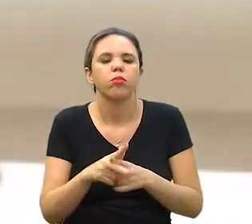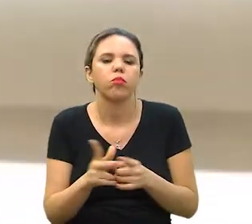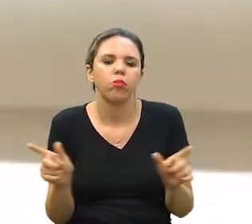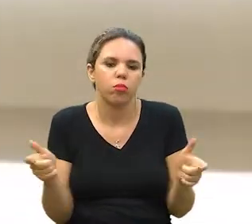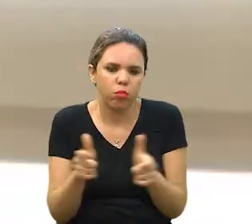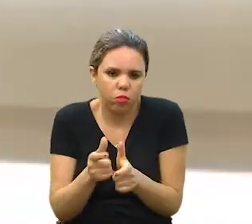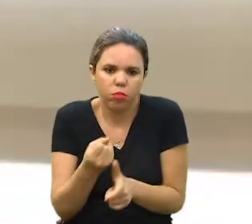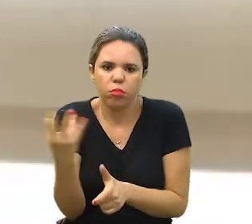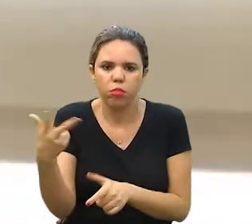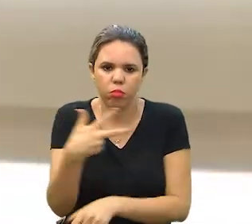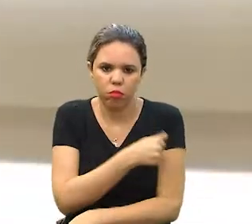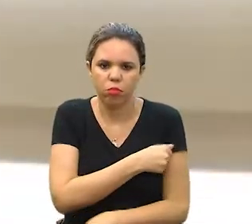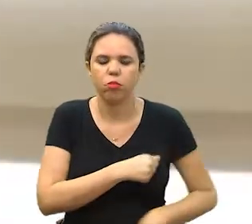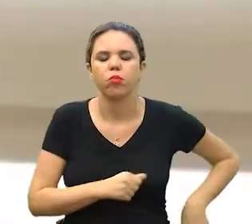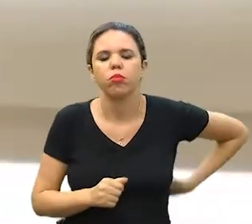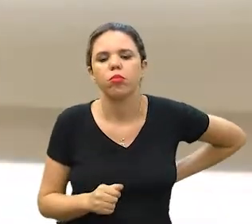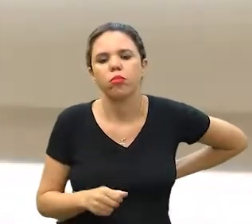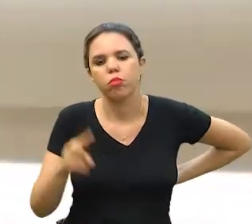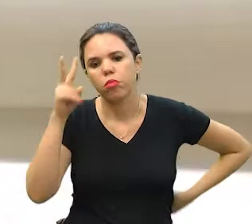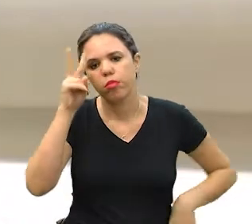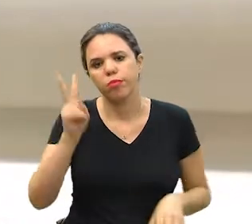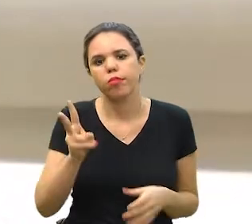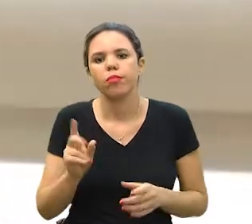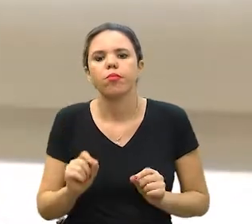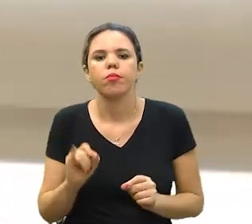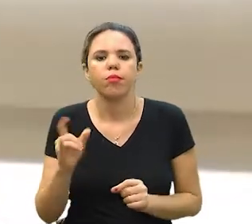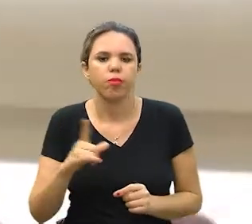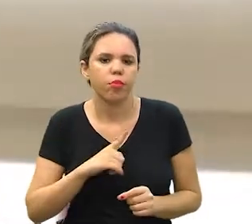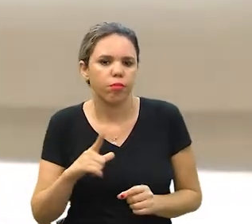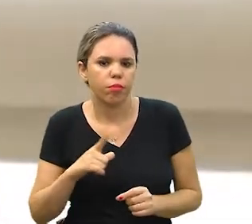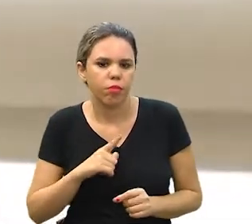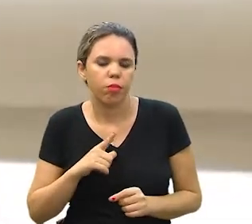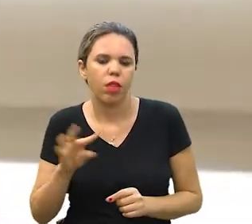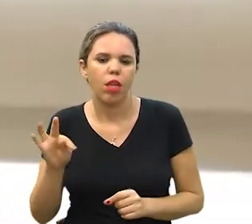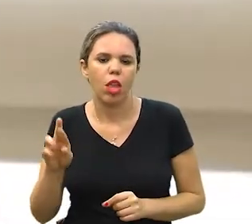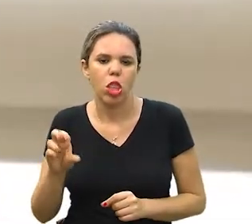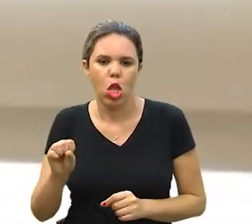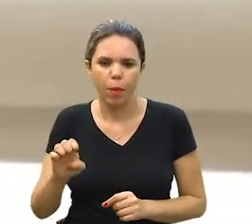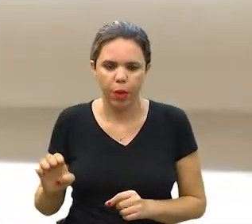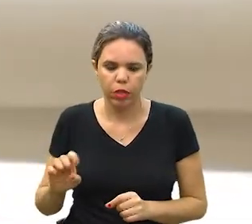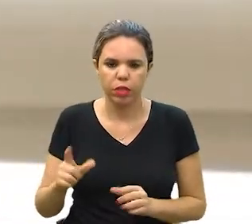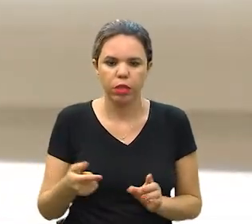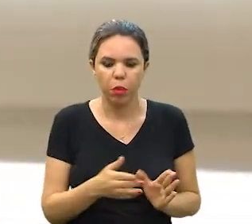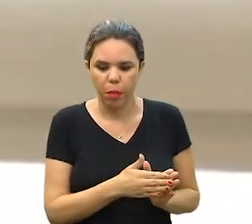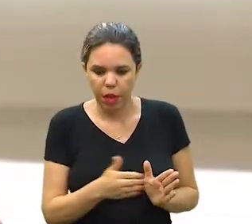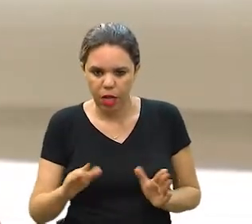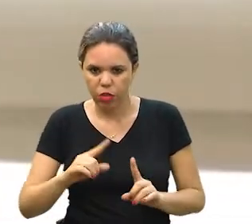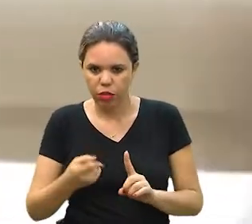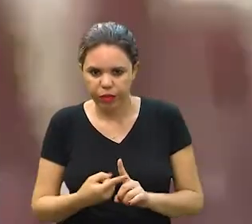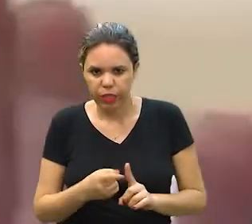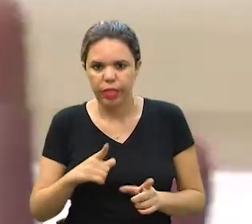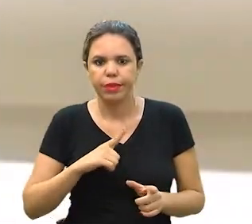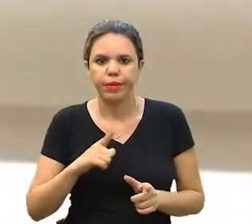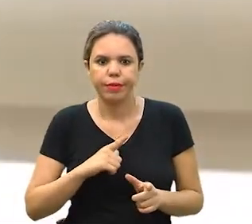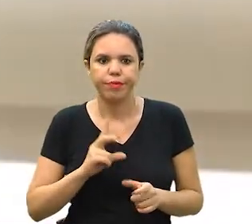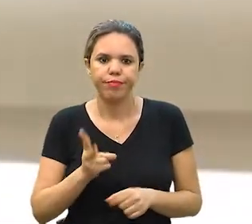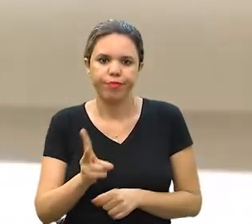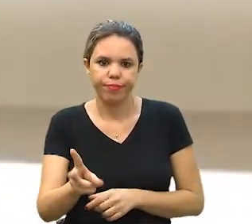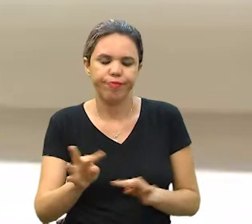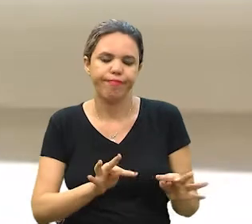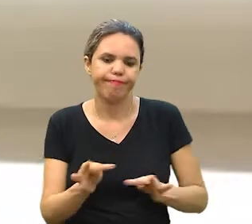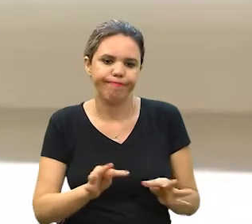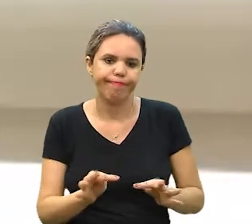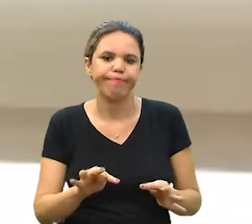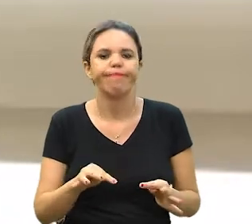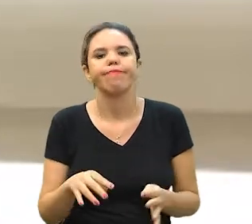ser reduzida a dose, mas lembrar sempre, se você tiver uma trombose durante o pré-natal, você vai ter que manter